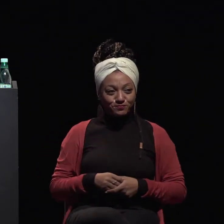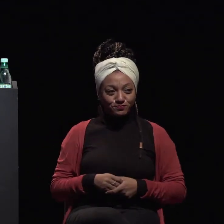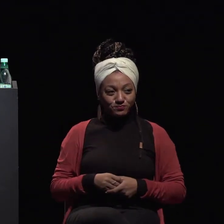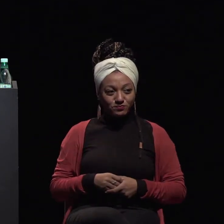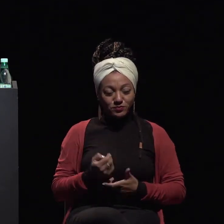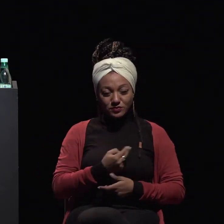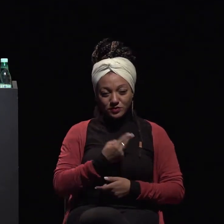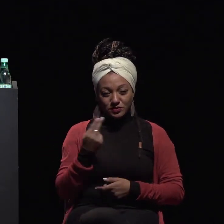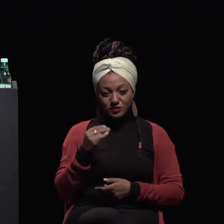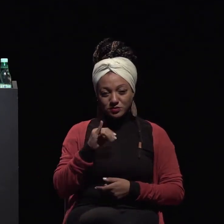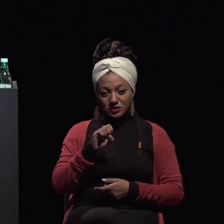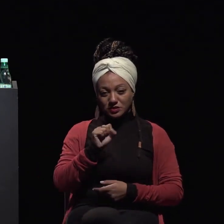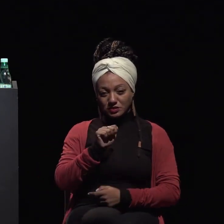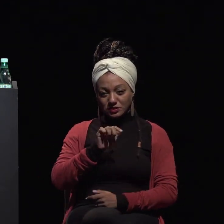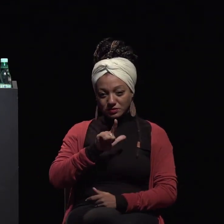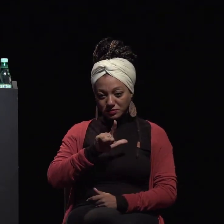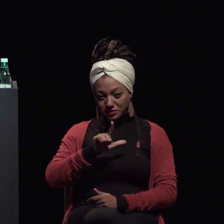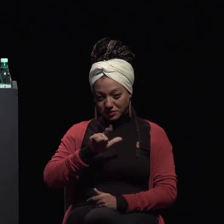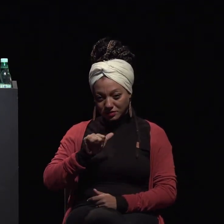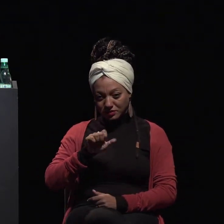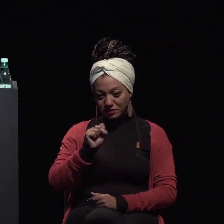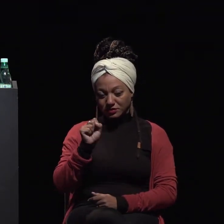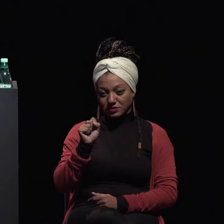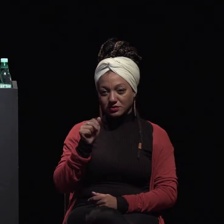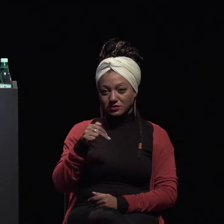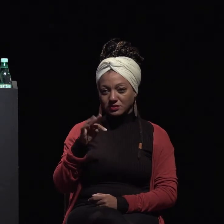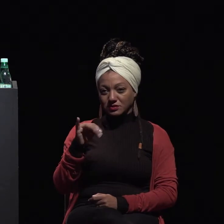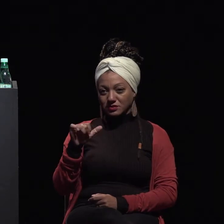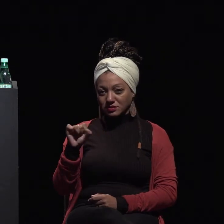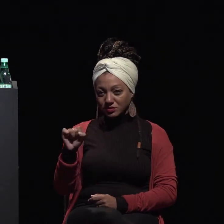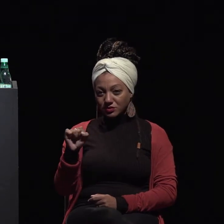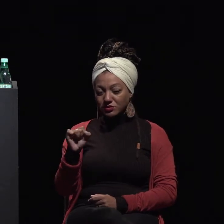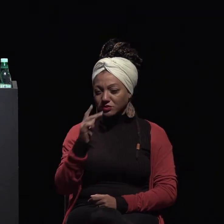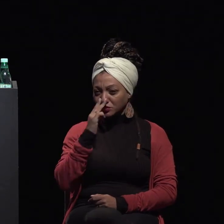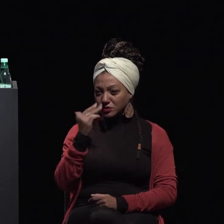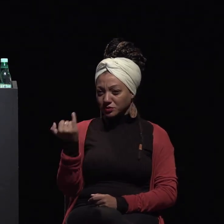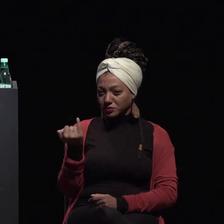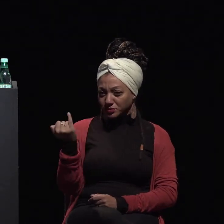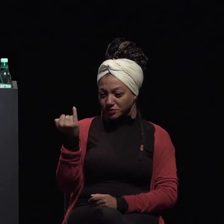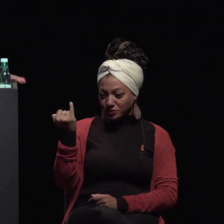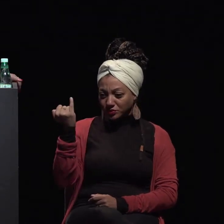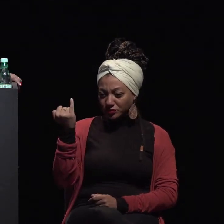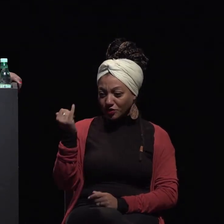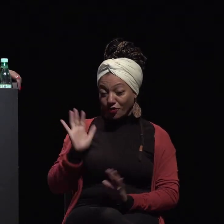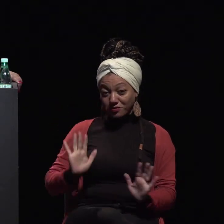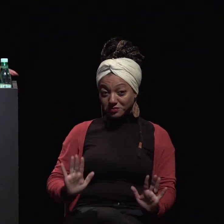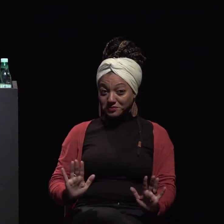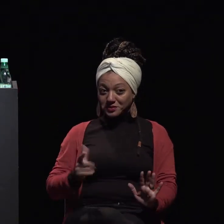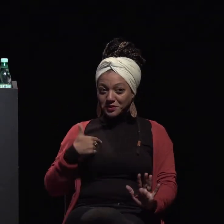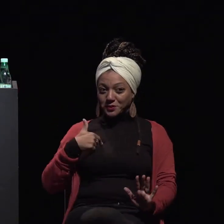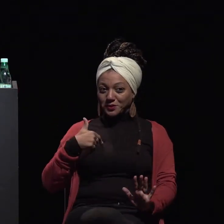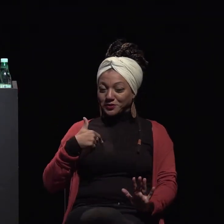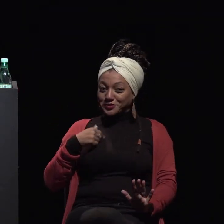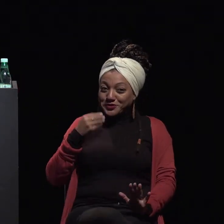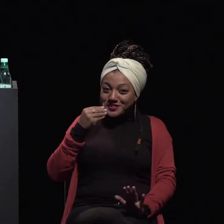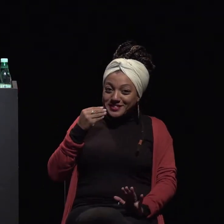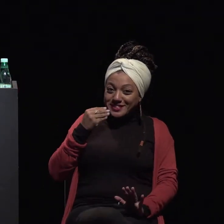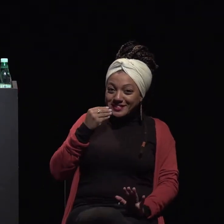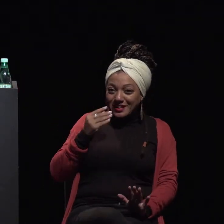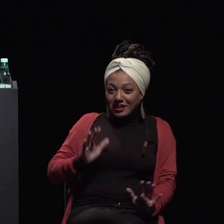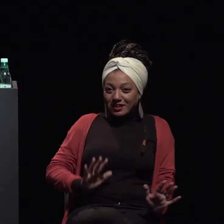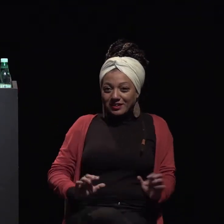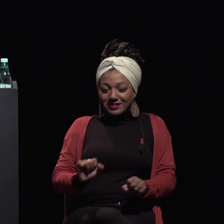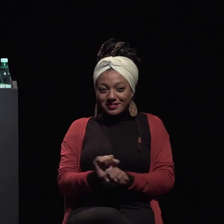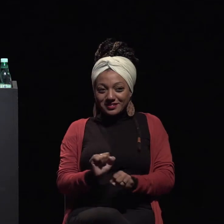Meu nome é Isabela Santos, então, como a Rona acabou de dizer, e eu acho importante... nunca falei assim, hein? Vou ficar tentando não me mexer